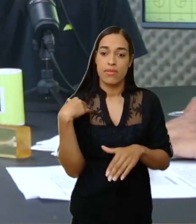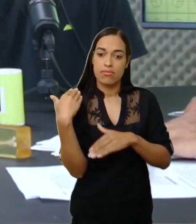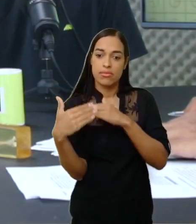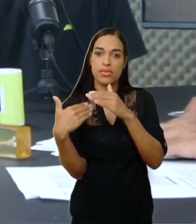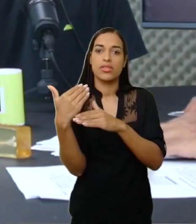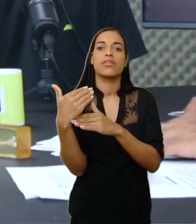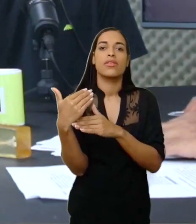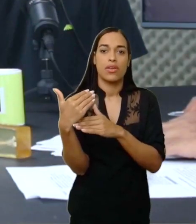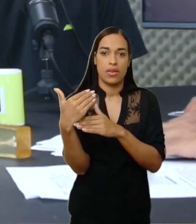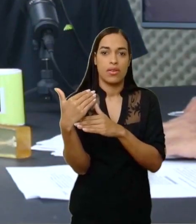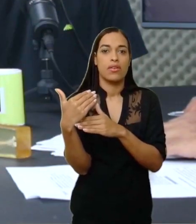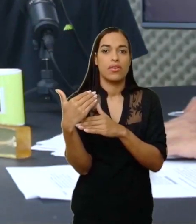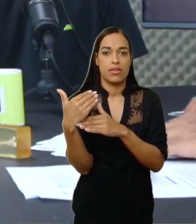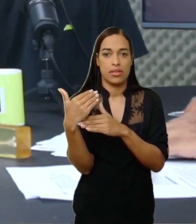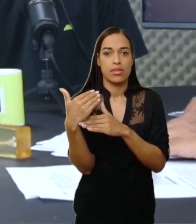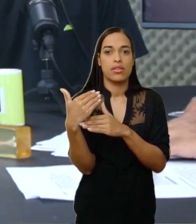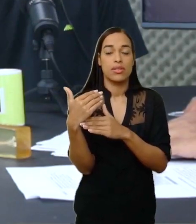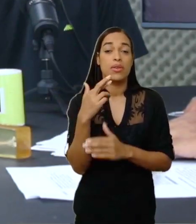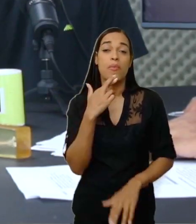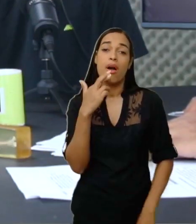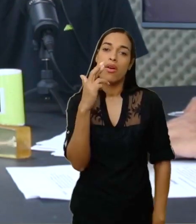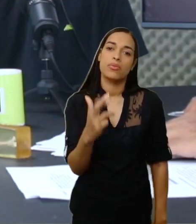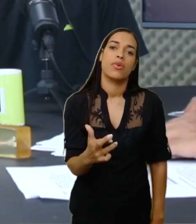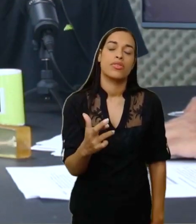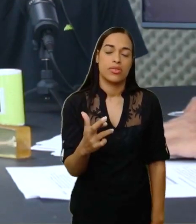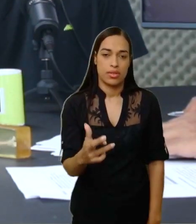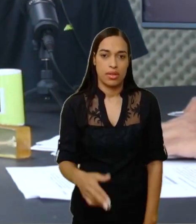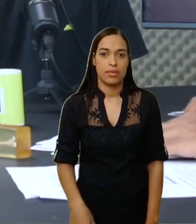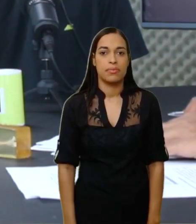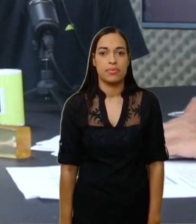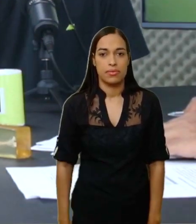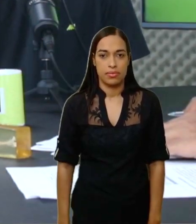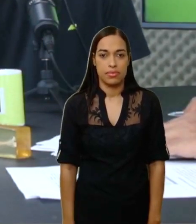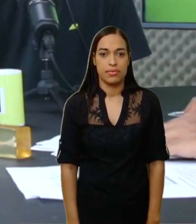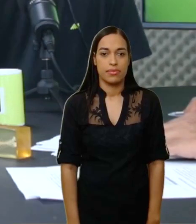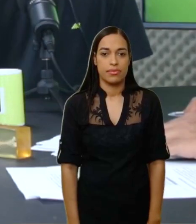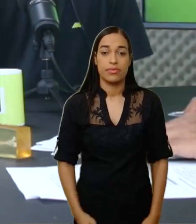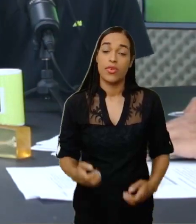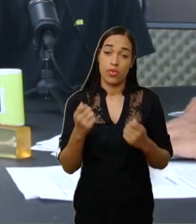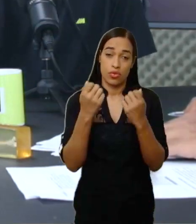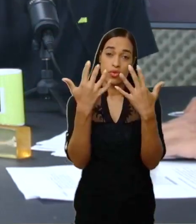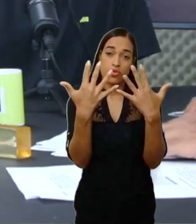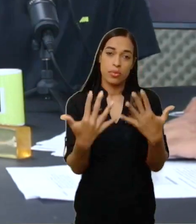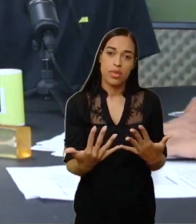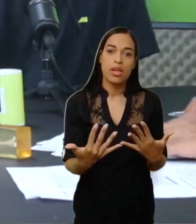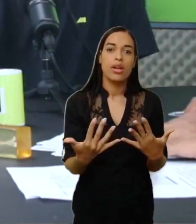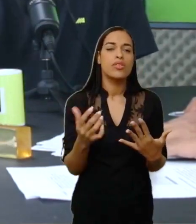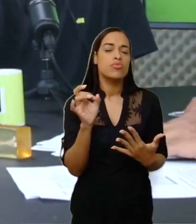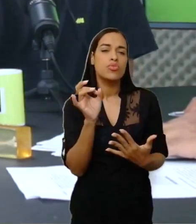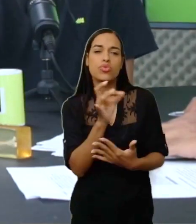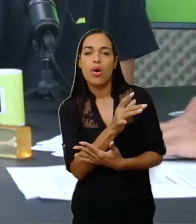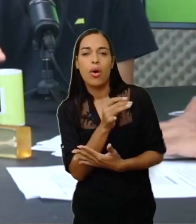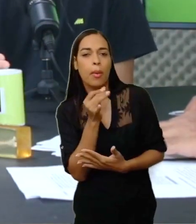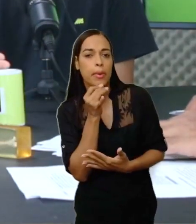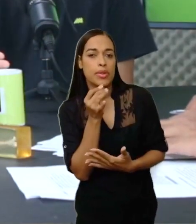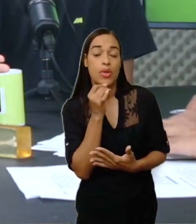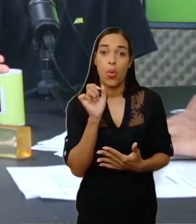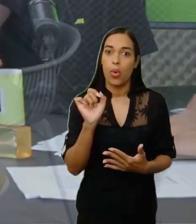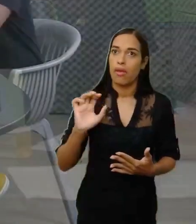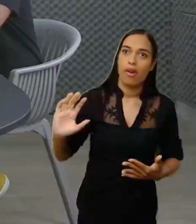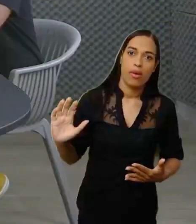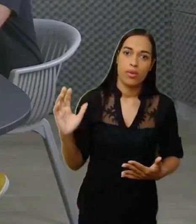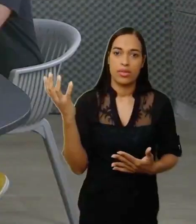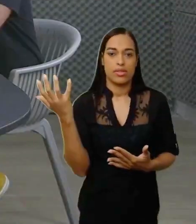né? Uma resposta em cadeia, né? E aí isso eu estou falando só de uma pequena parcela do que pode